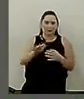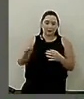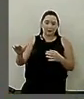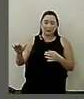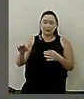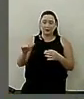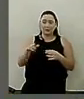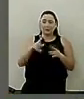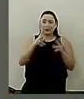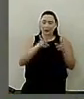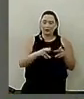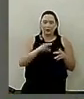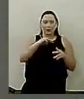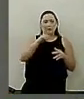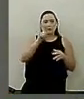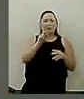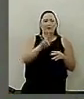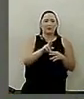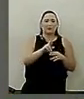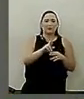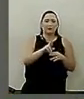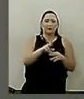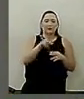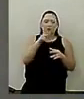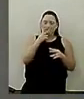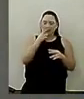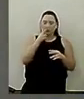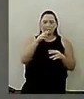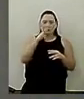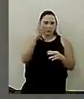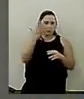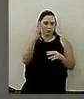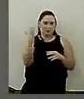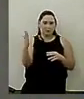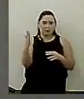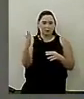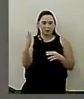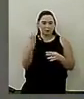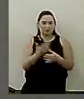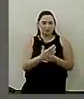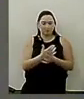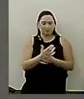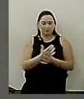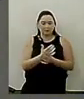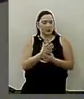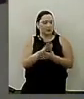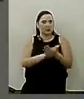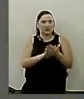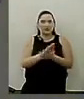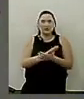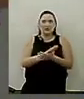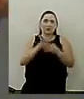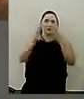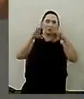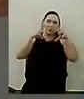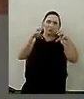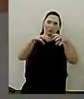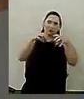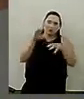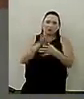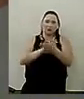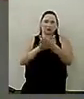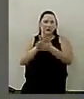Foi assim que o Mar da Galileia ficou, um espelho, sem vento, sem chuva, sem